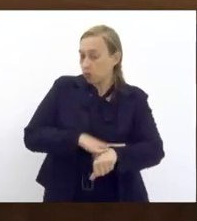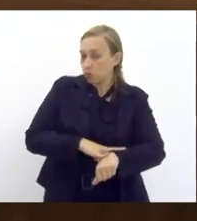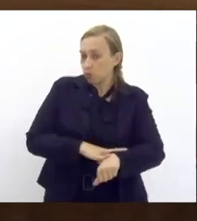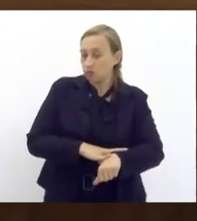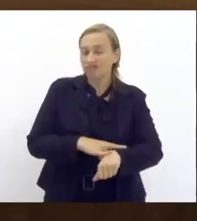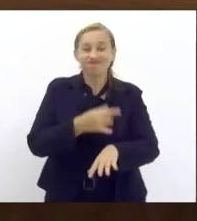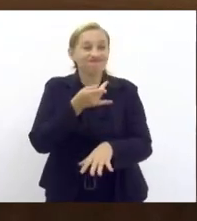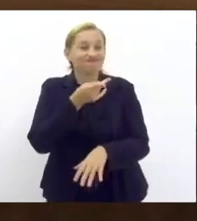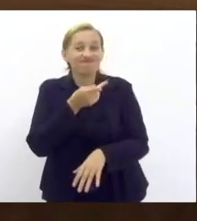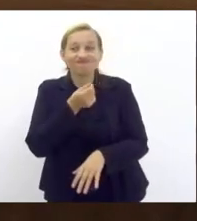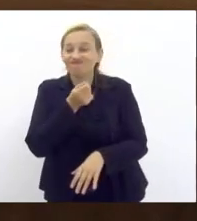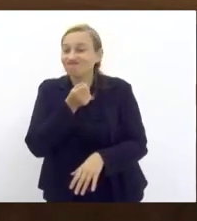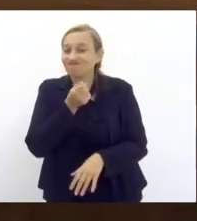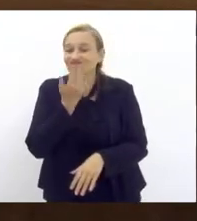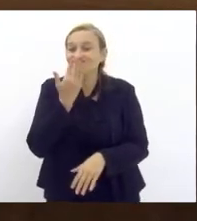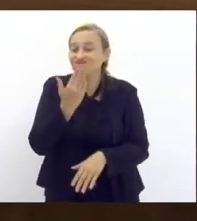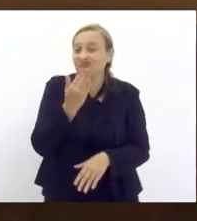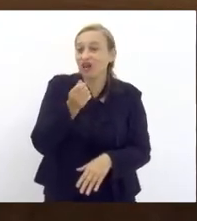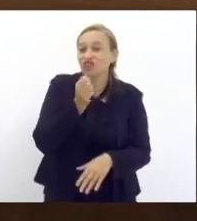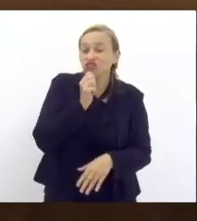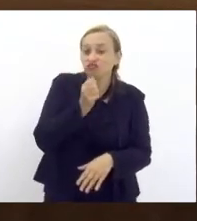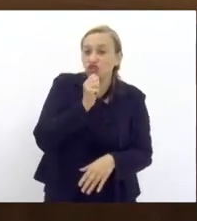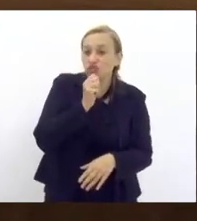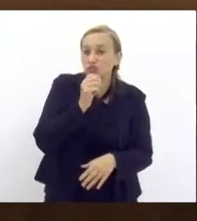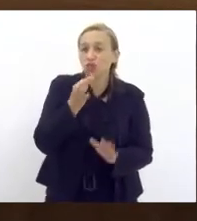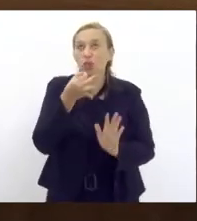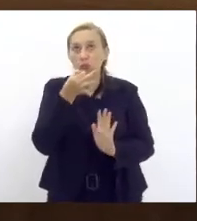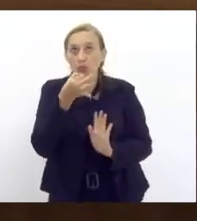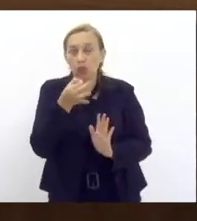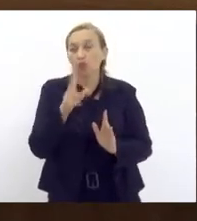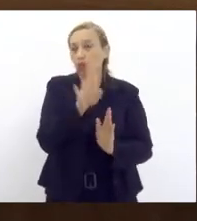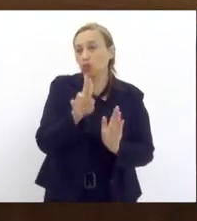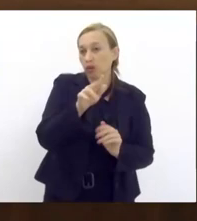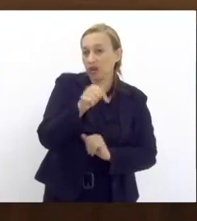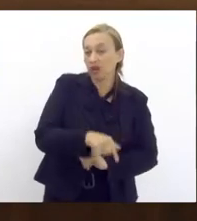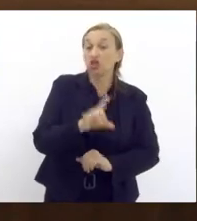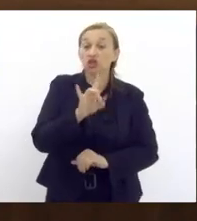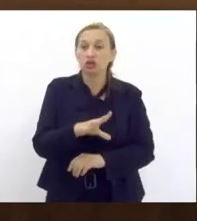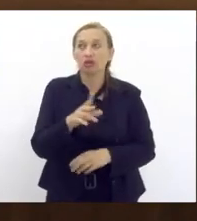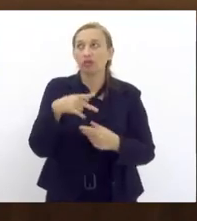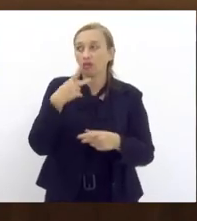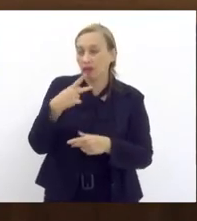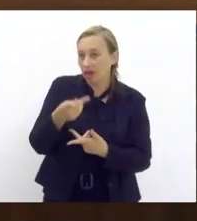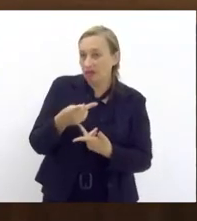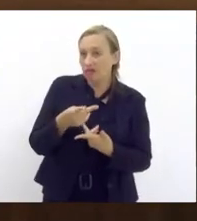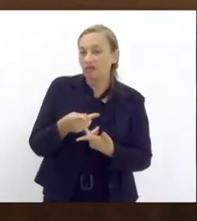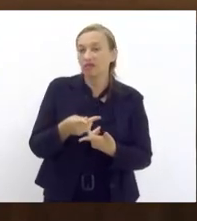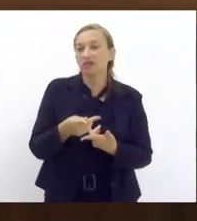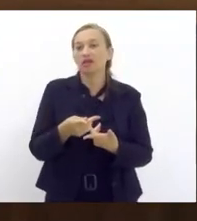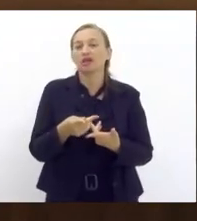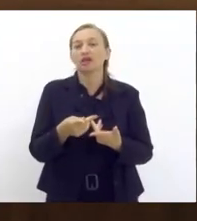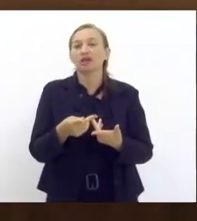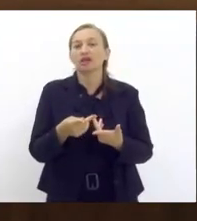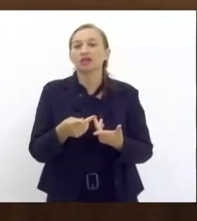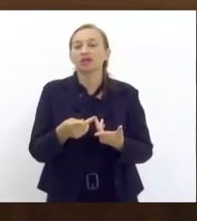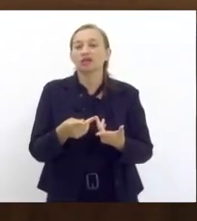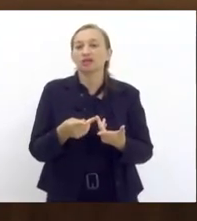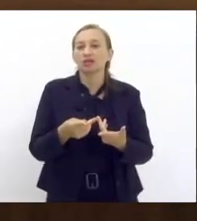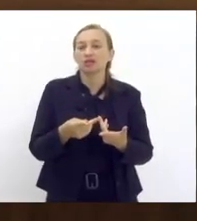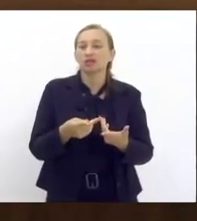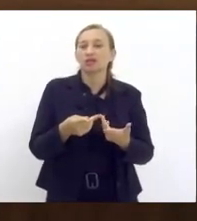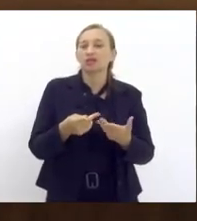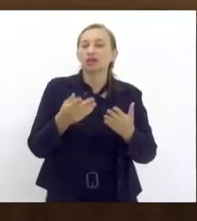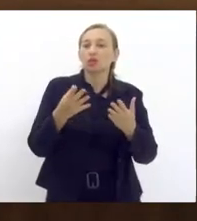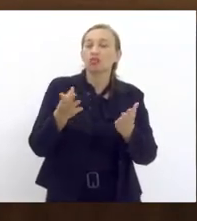discute nenhum tipo de argumentos que foram utilizados aqui, que só servem para criar distracionismo frente ao